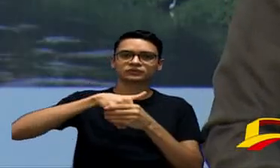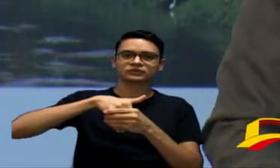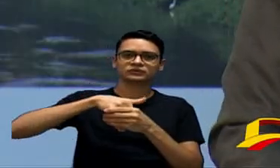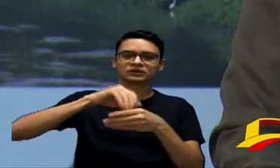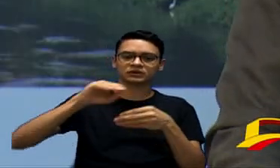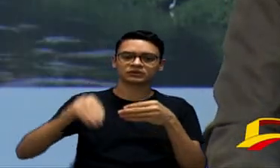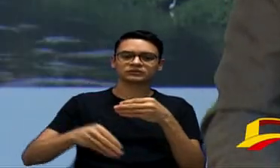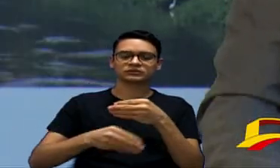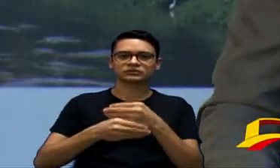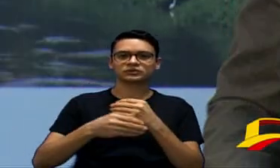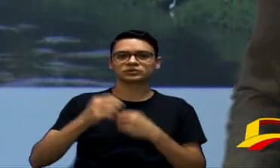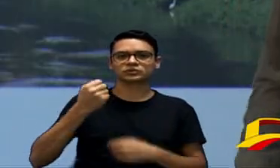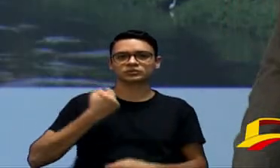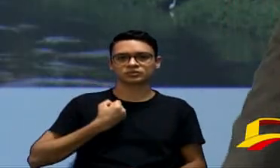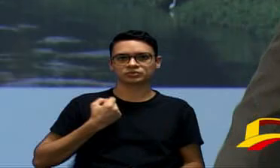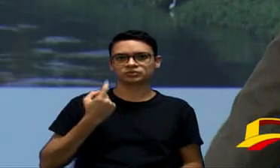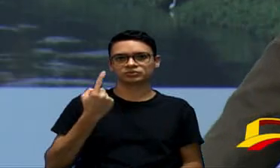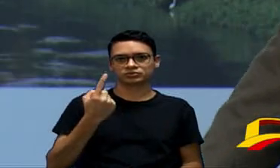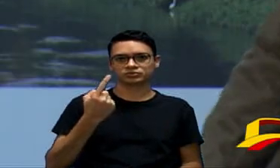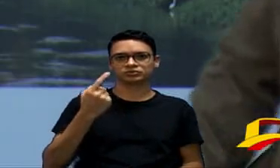1.